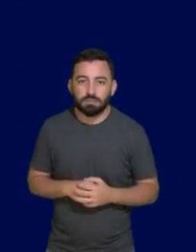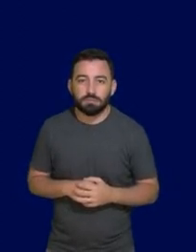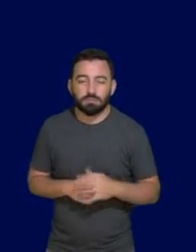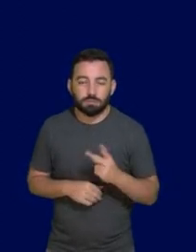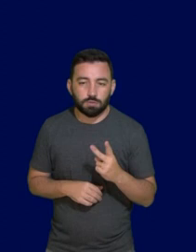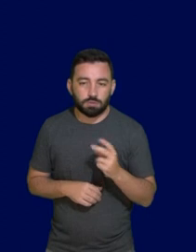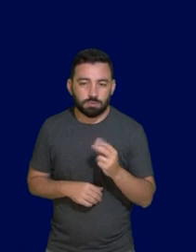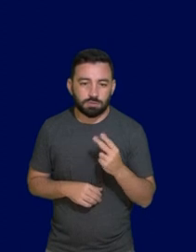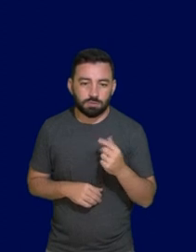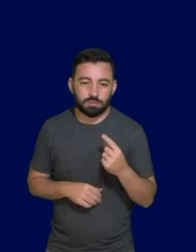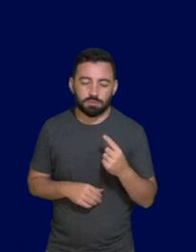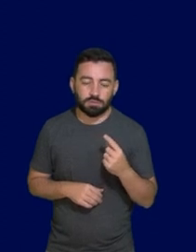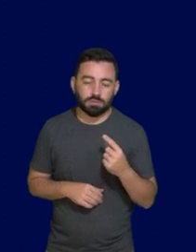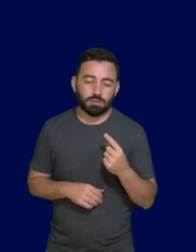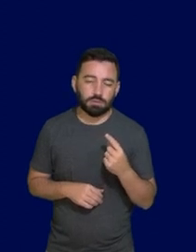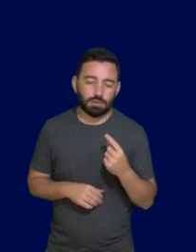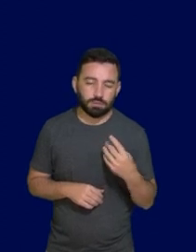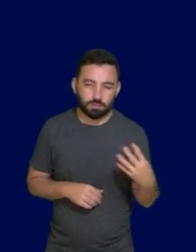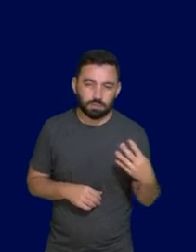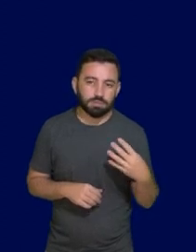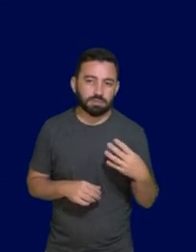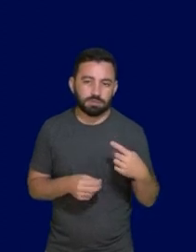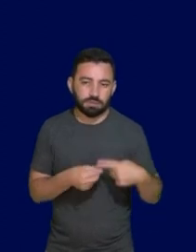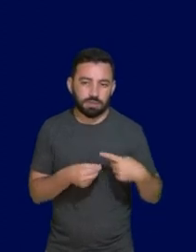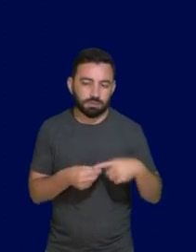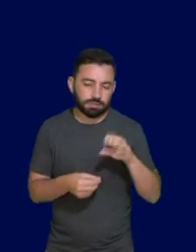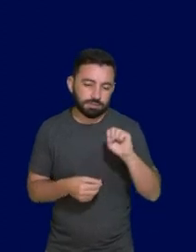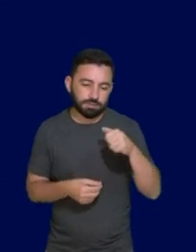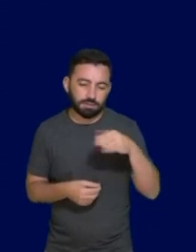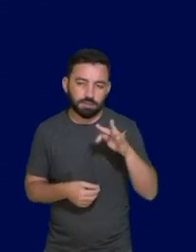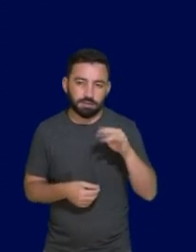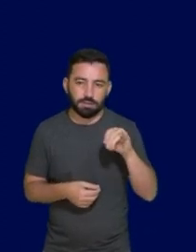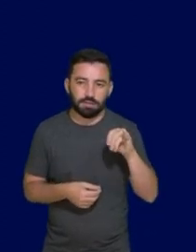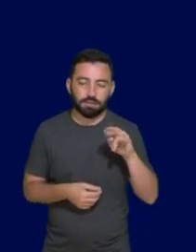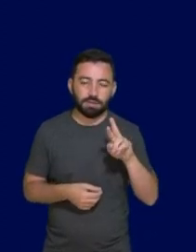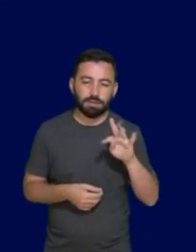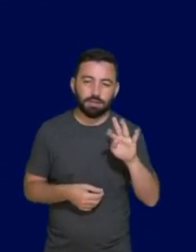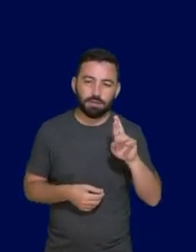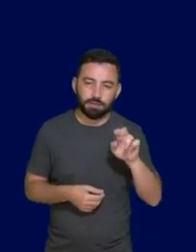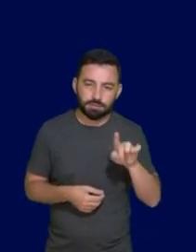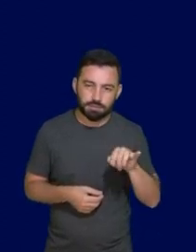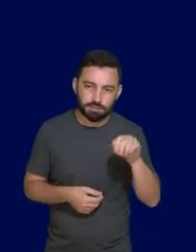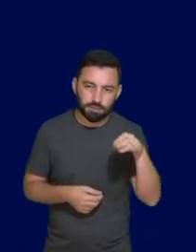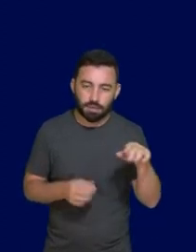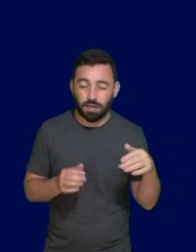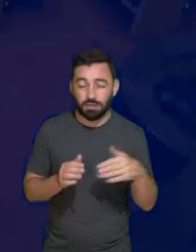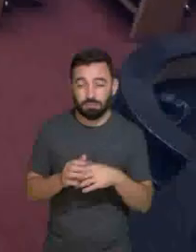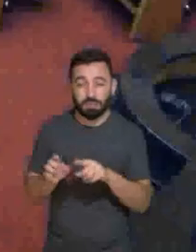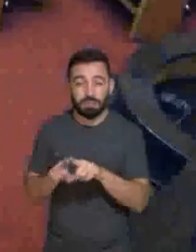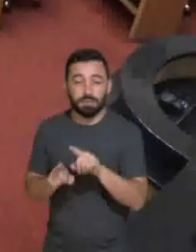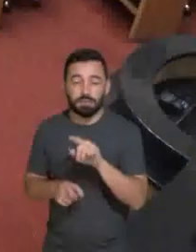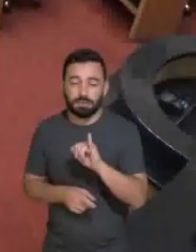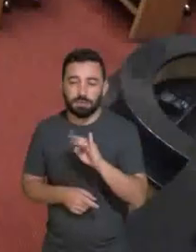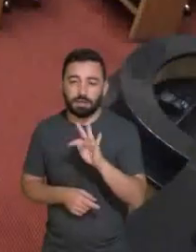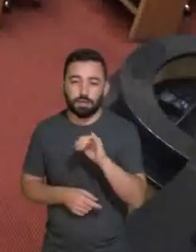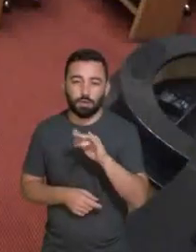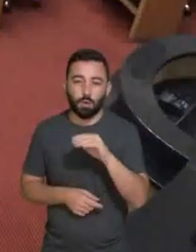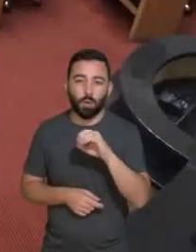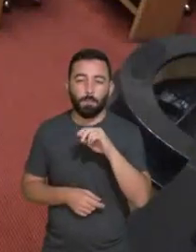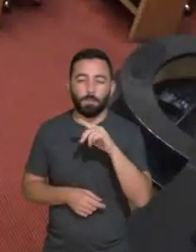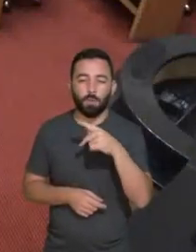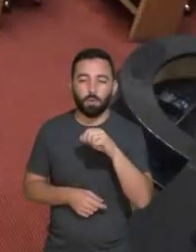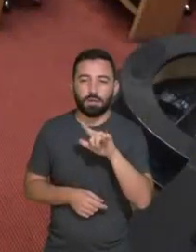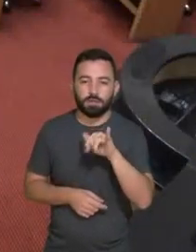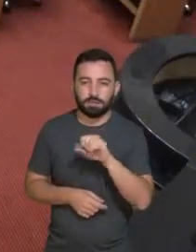2014, compreendida entre os municípios de Santa Terezinha, Vitor Meireles e Itaiópolis, em discussão. Não havendo quem